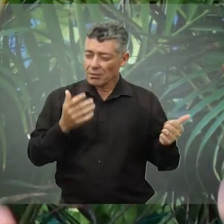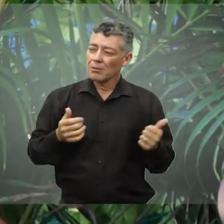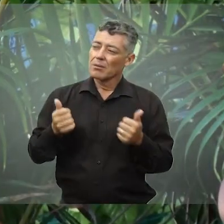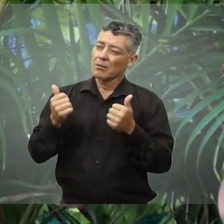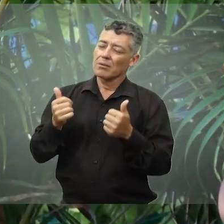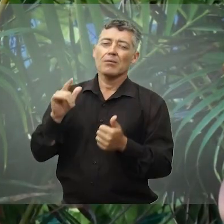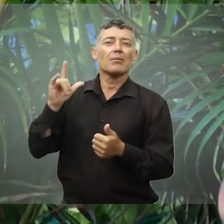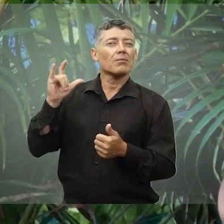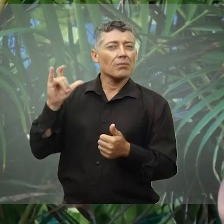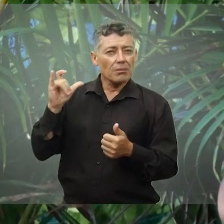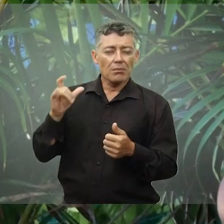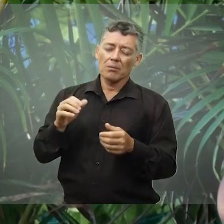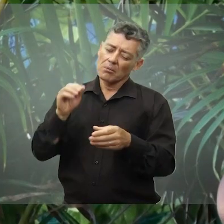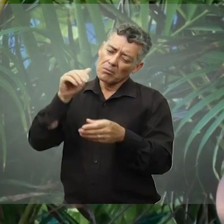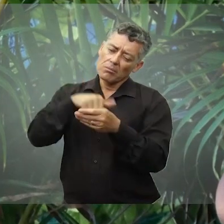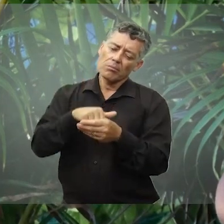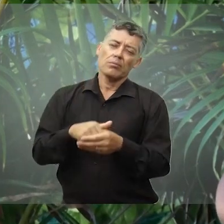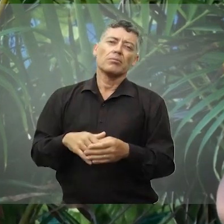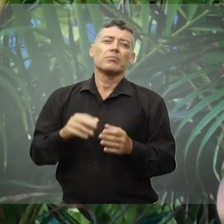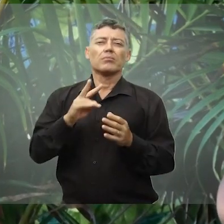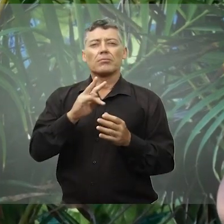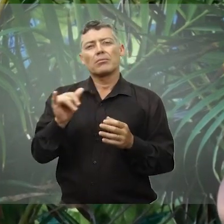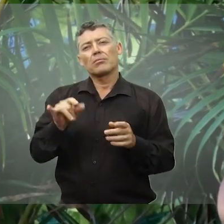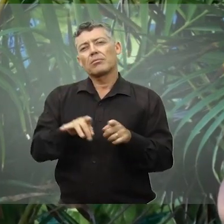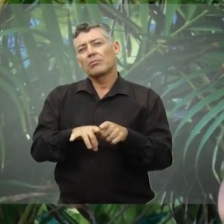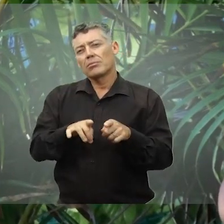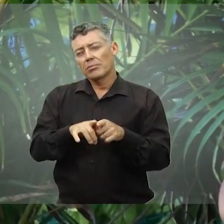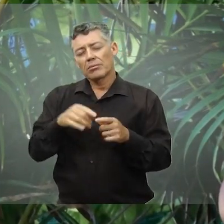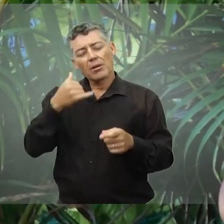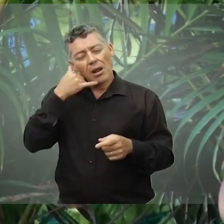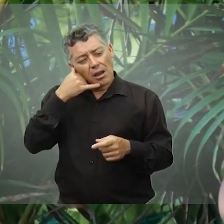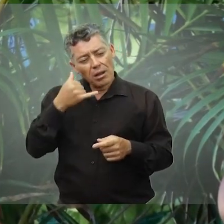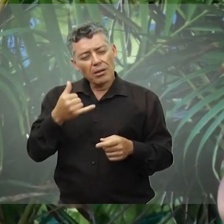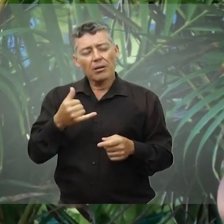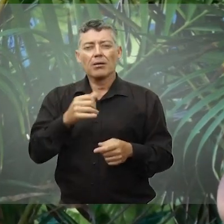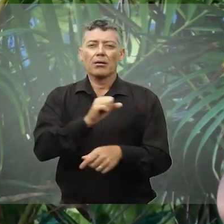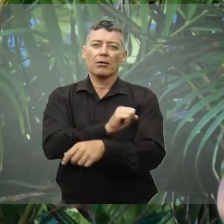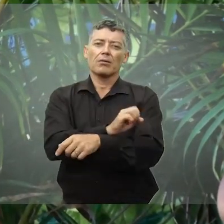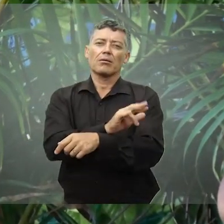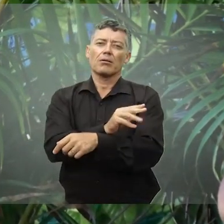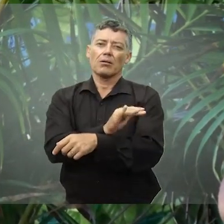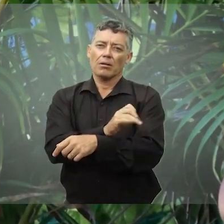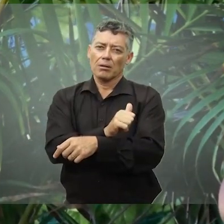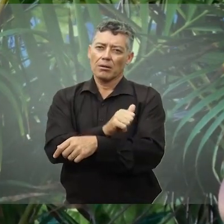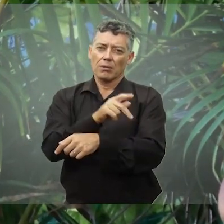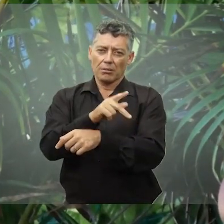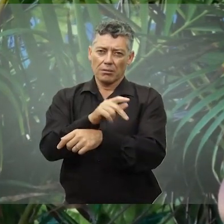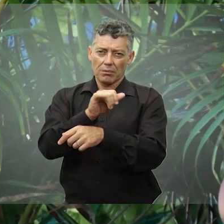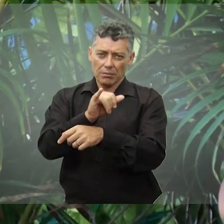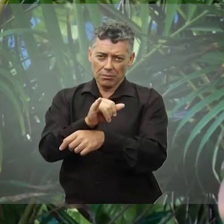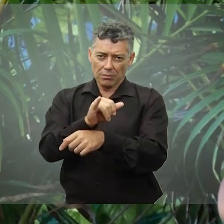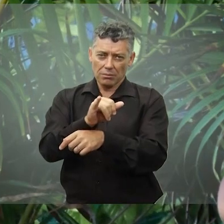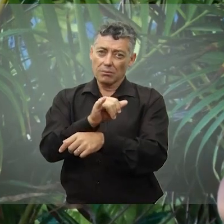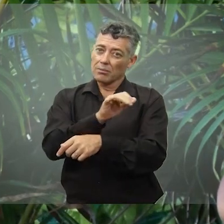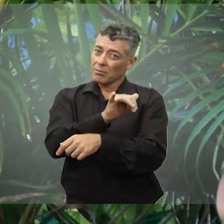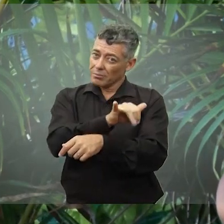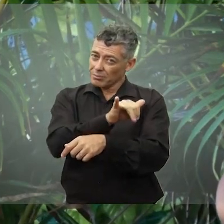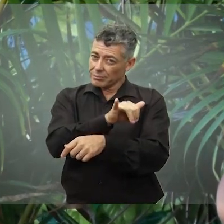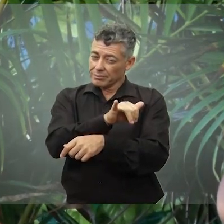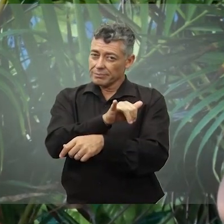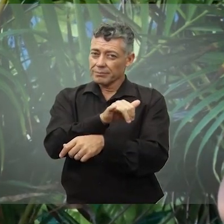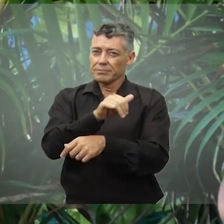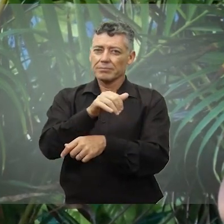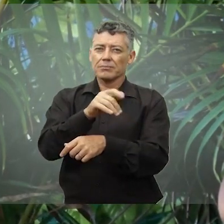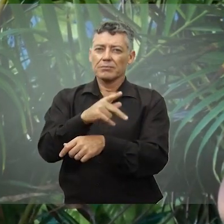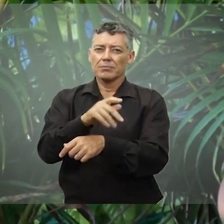Insta é isso, você pode entrar lá vai ter todos os nossos contatos, então é Serginho Pimenta, só que é Serginho com Y, tá? Então,